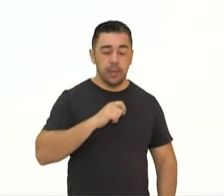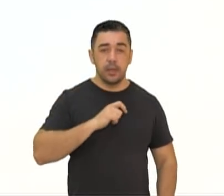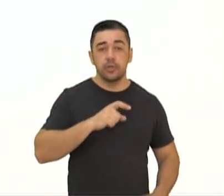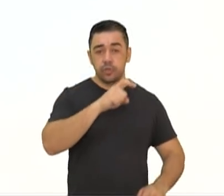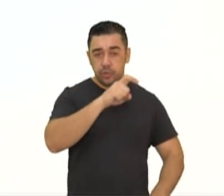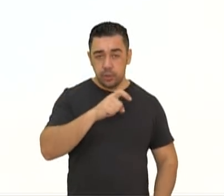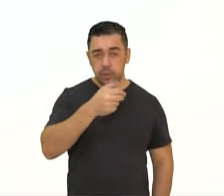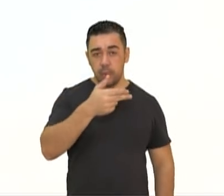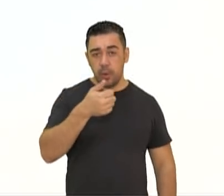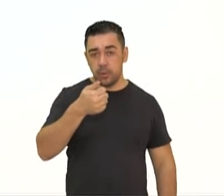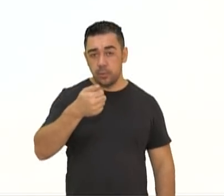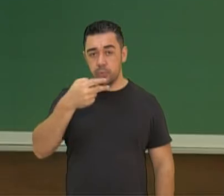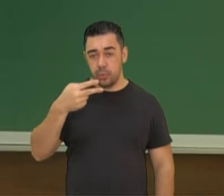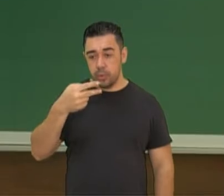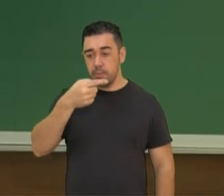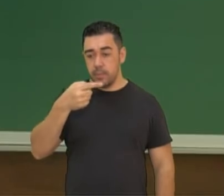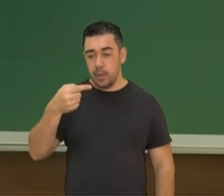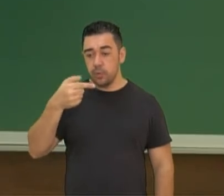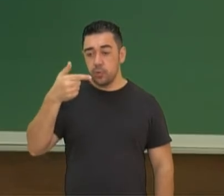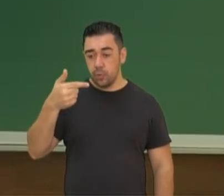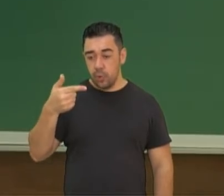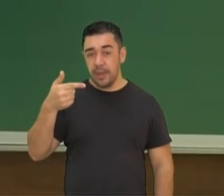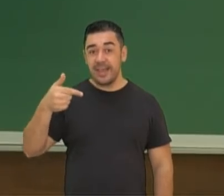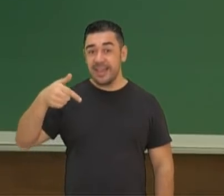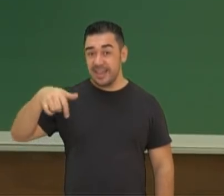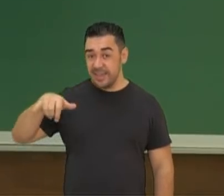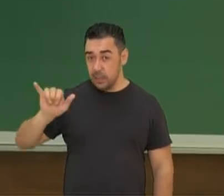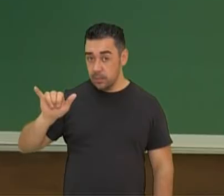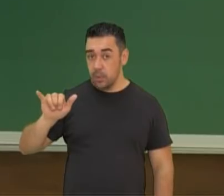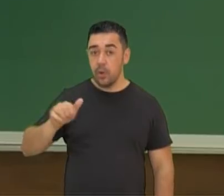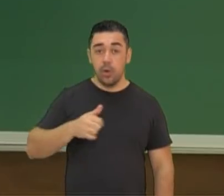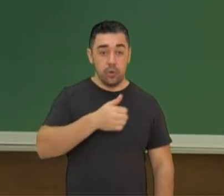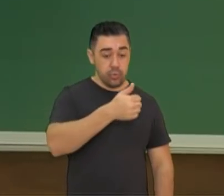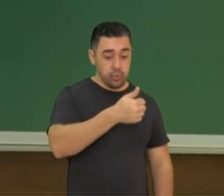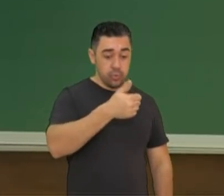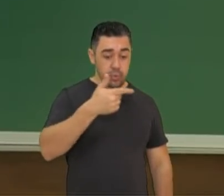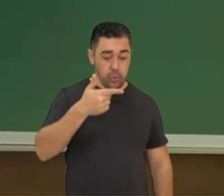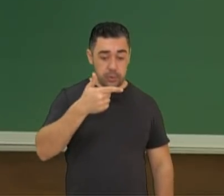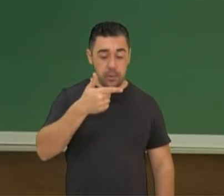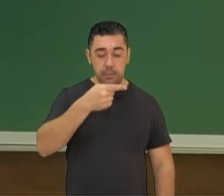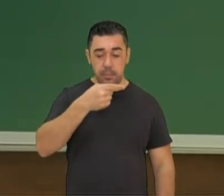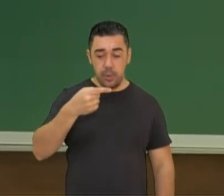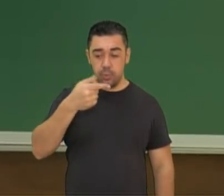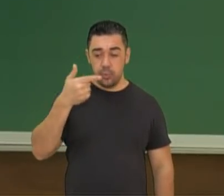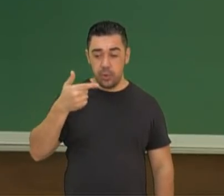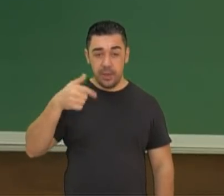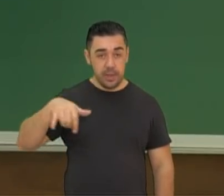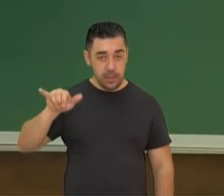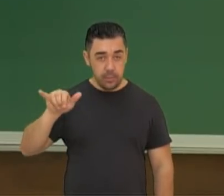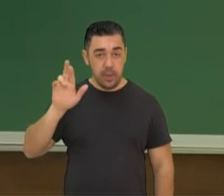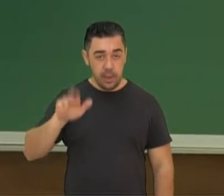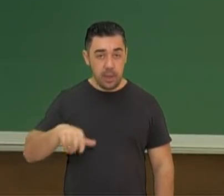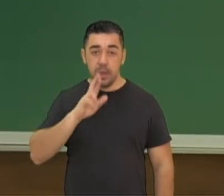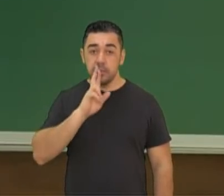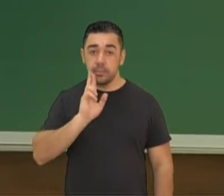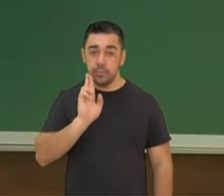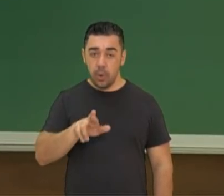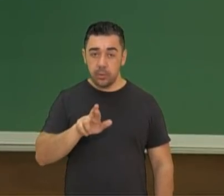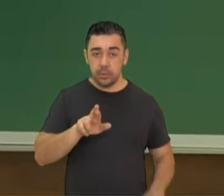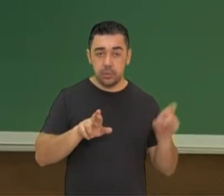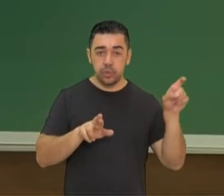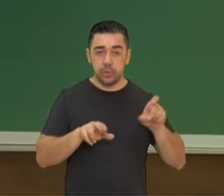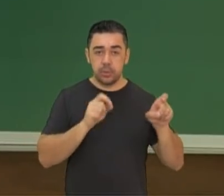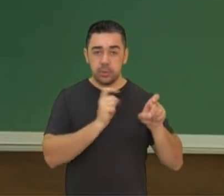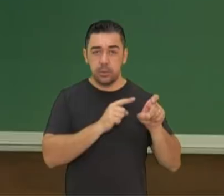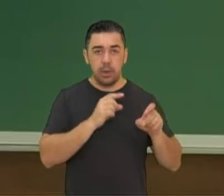menos 2y. E essa expressão, 12 menos 2y, é a solução da minha equação. Tá? Ah, professor, mas é muito